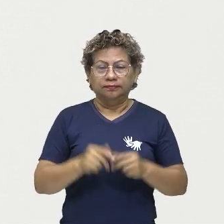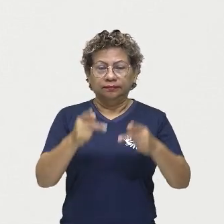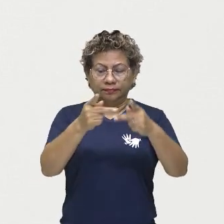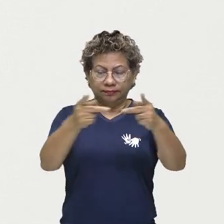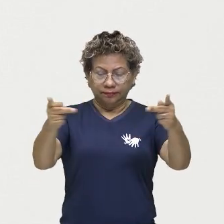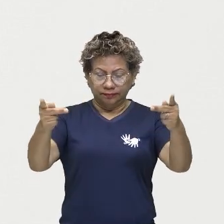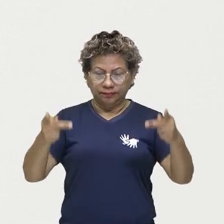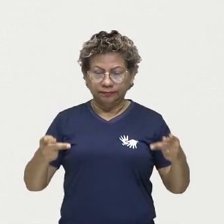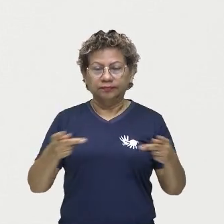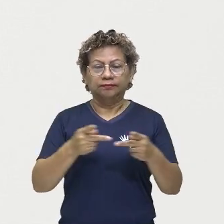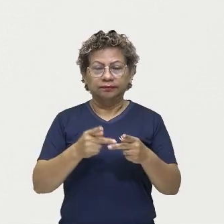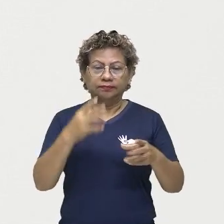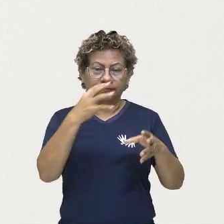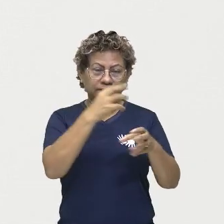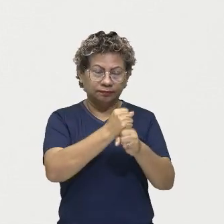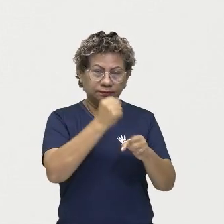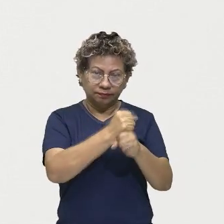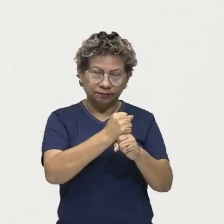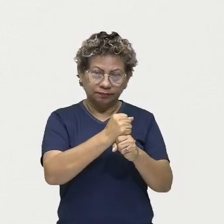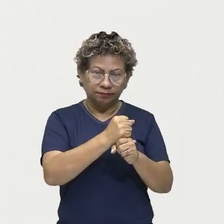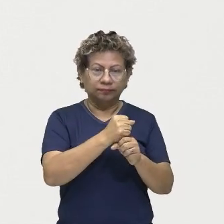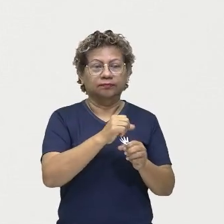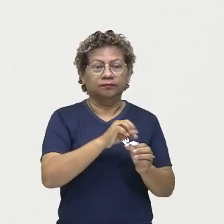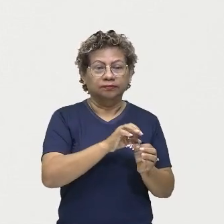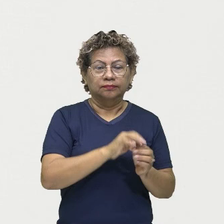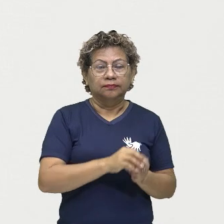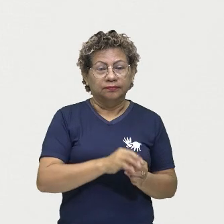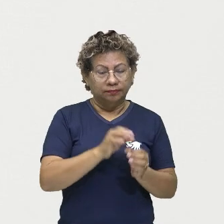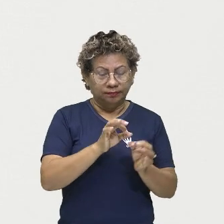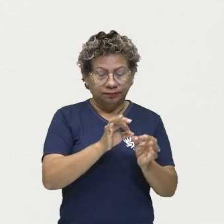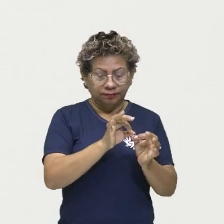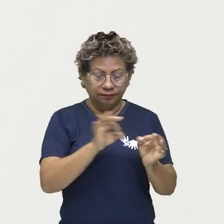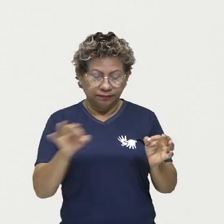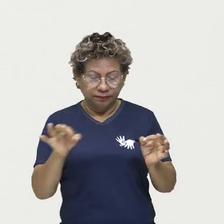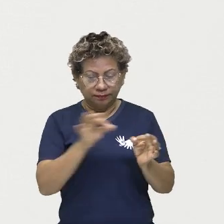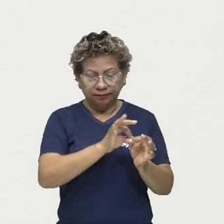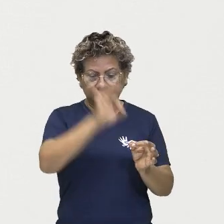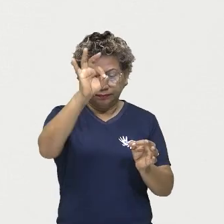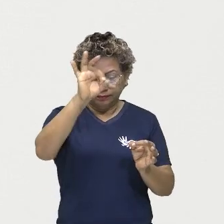lados. Então, nós já vimos que aqui é igual a 7.